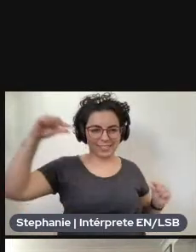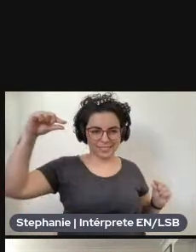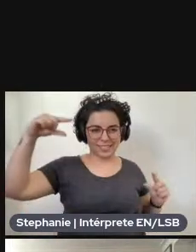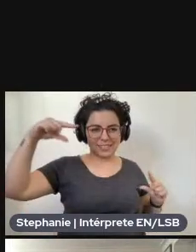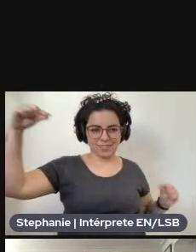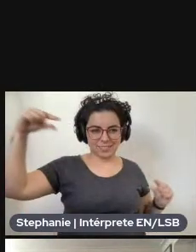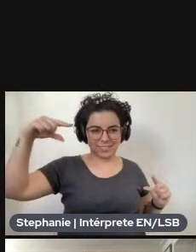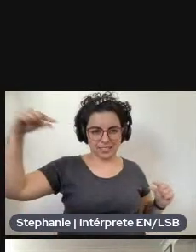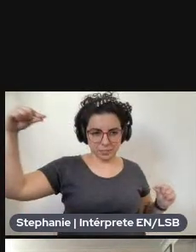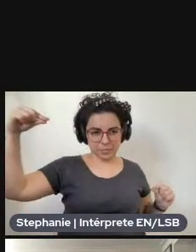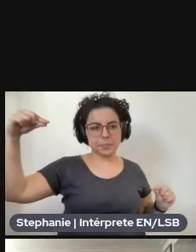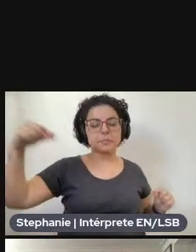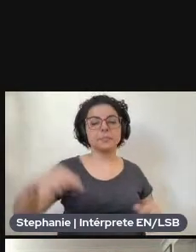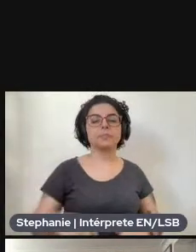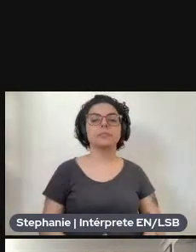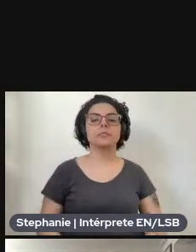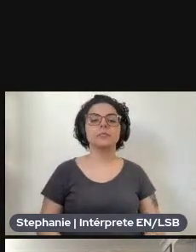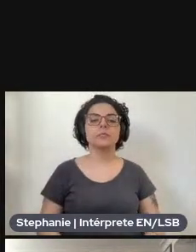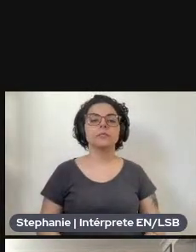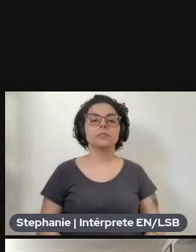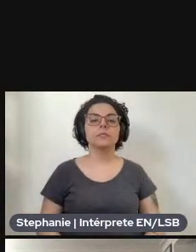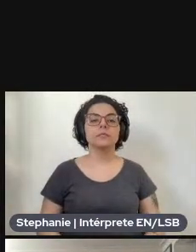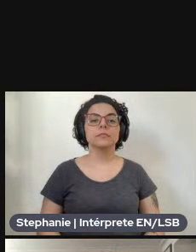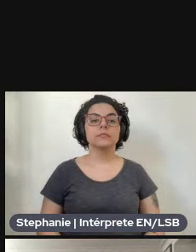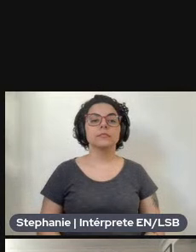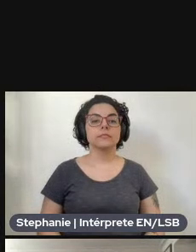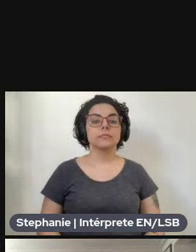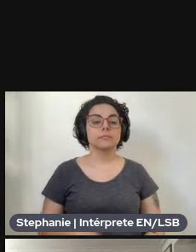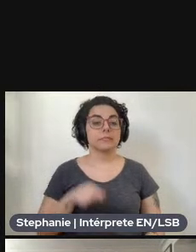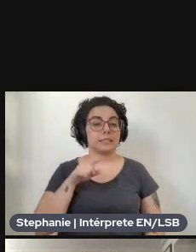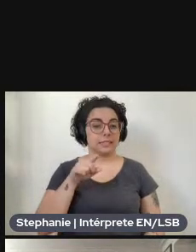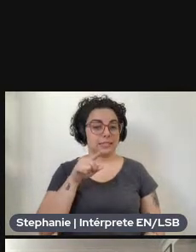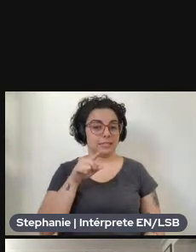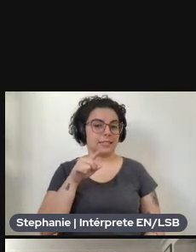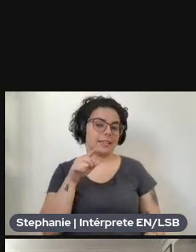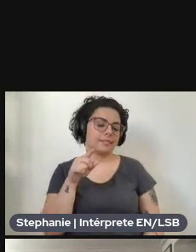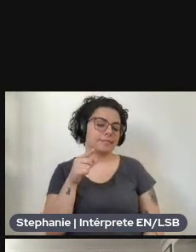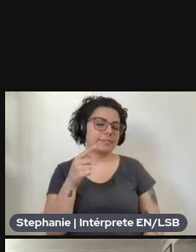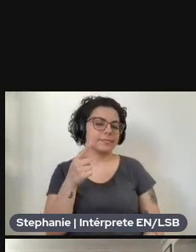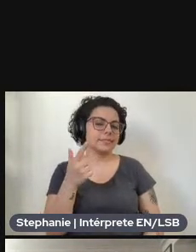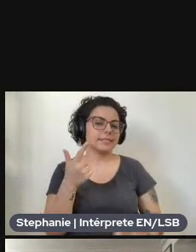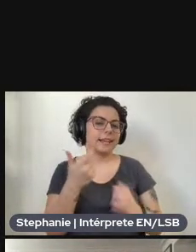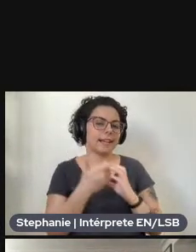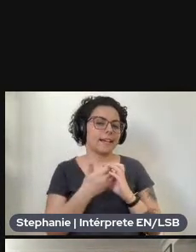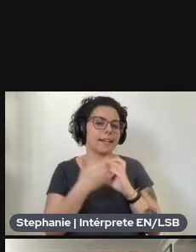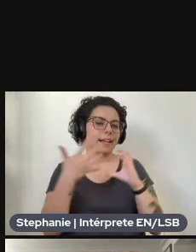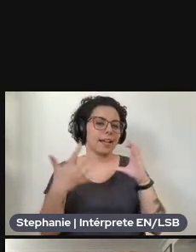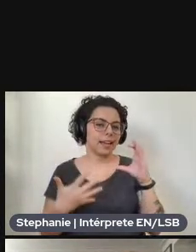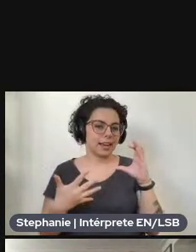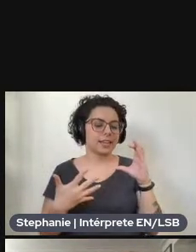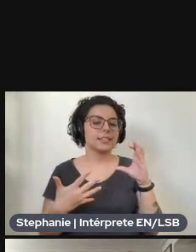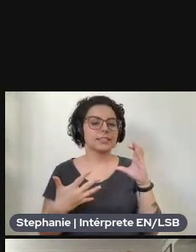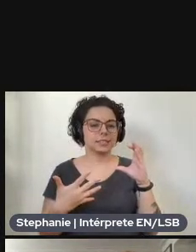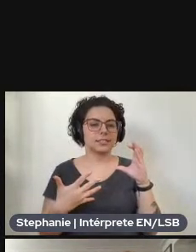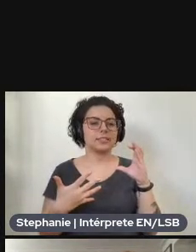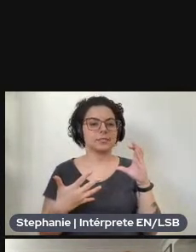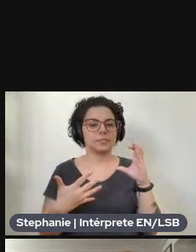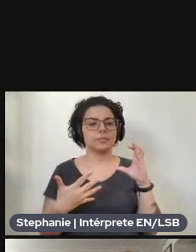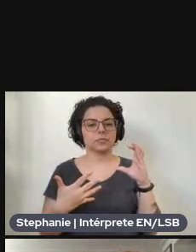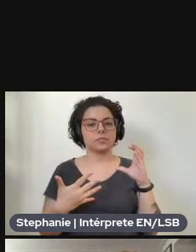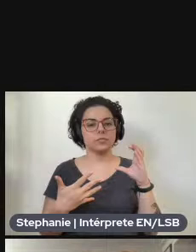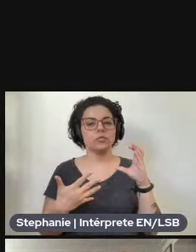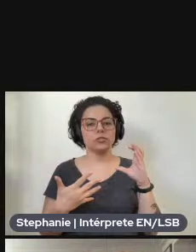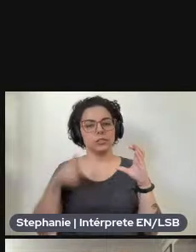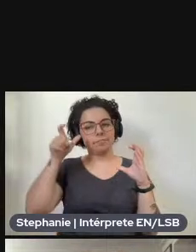é esta característica, este traço, digamos assim, de utilização,